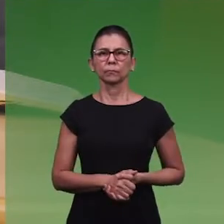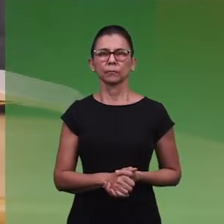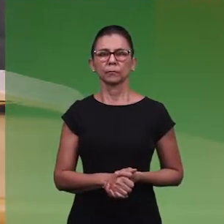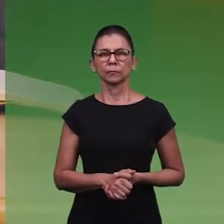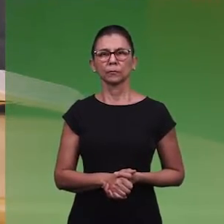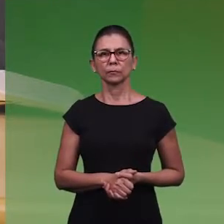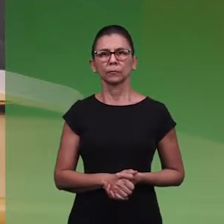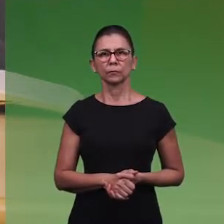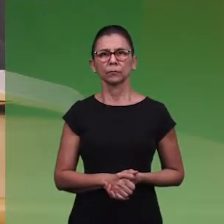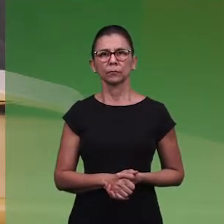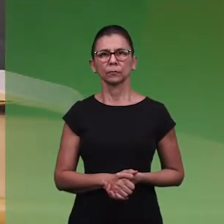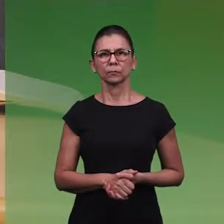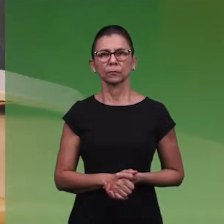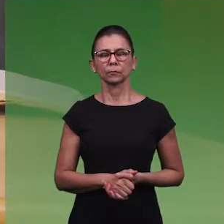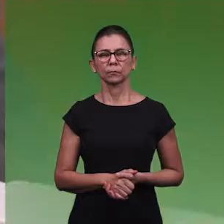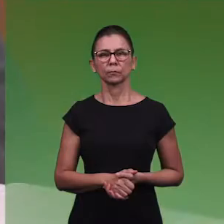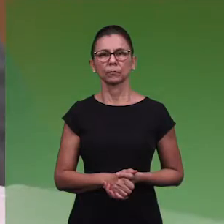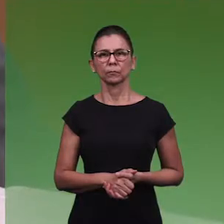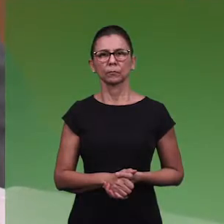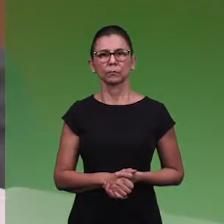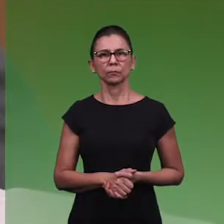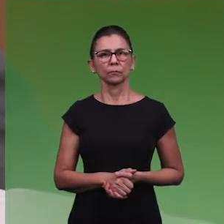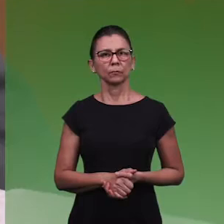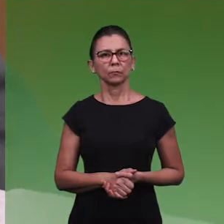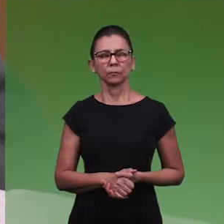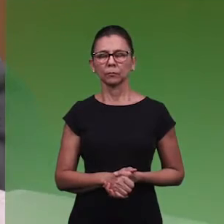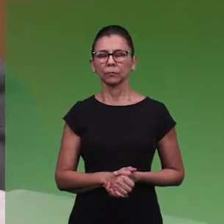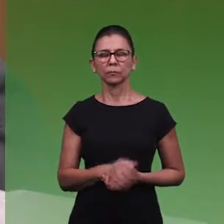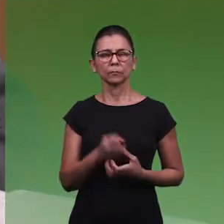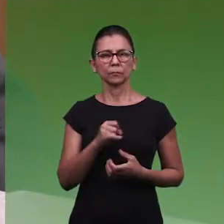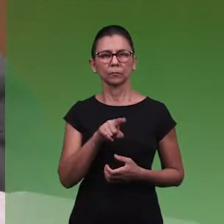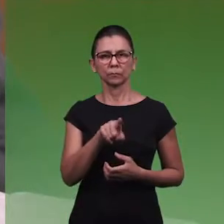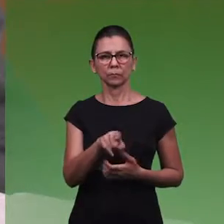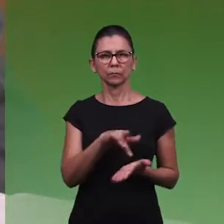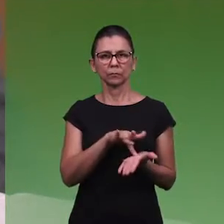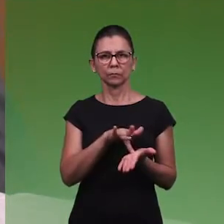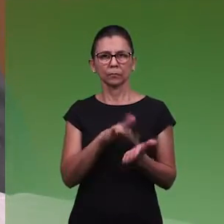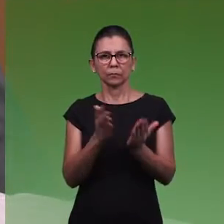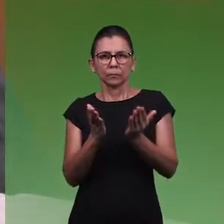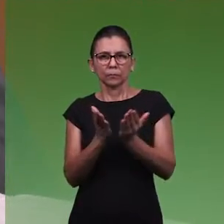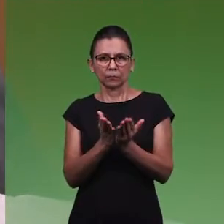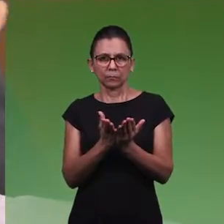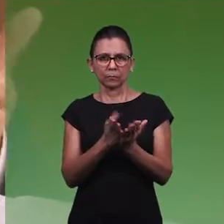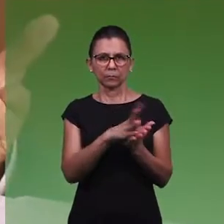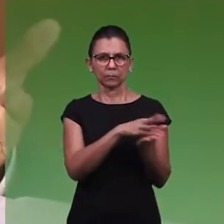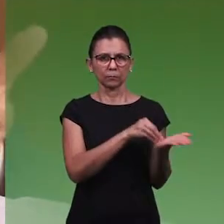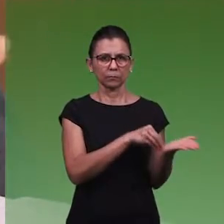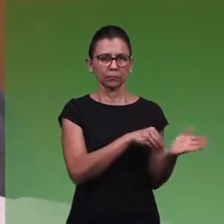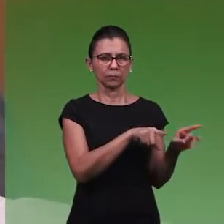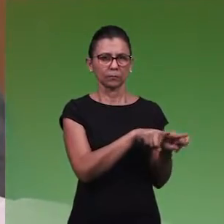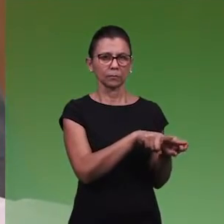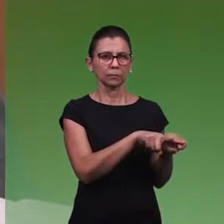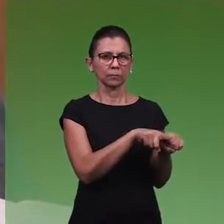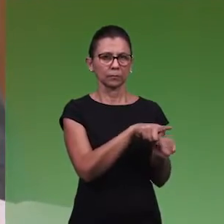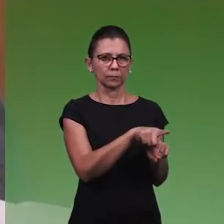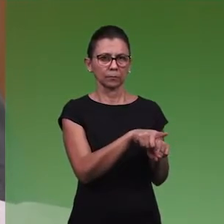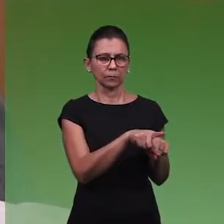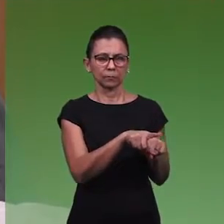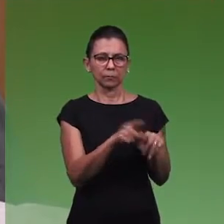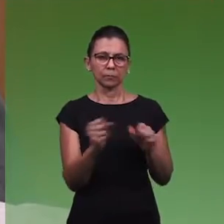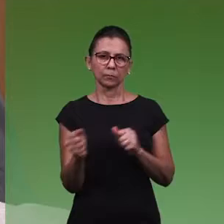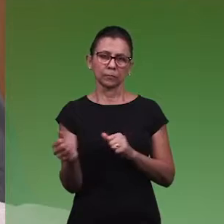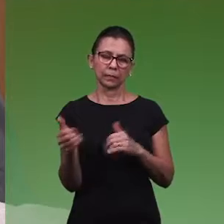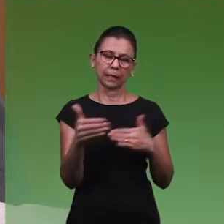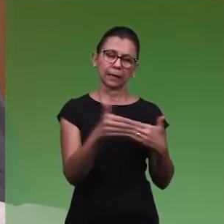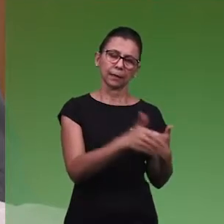também andar no caminho de Saul, vão todos para lá também. Aí mostra o nosso cuidado